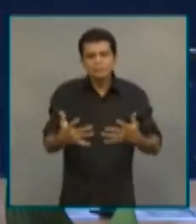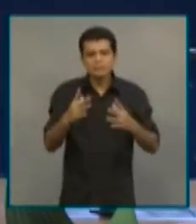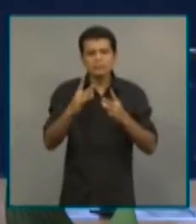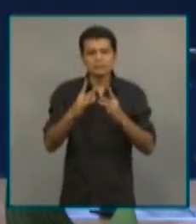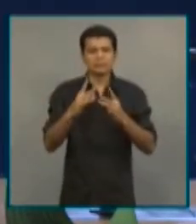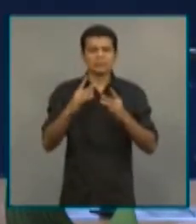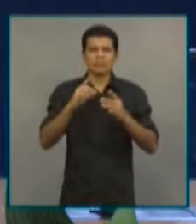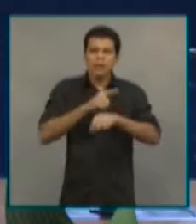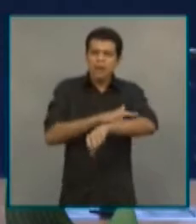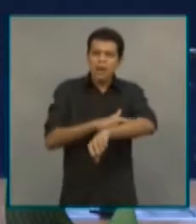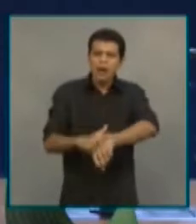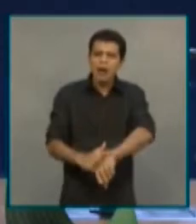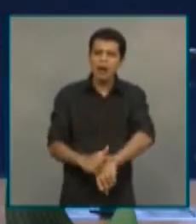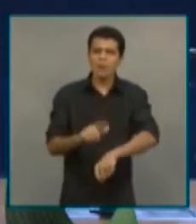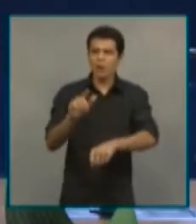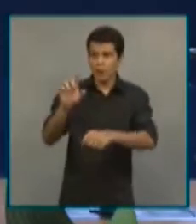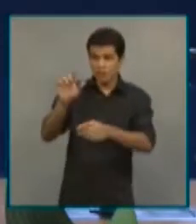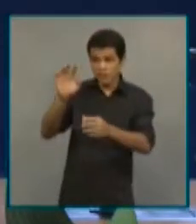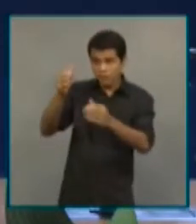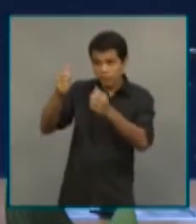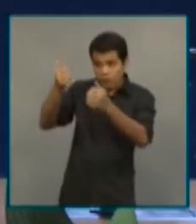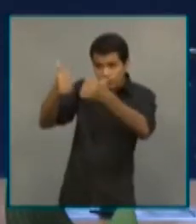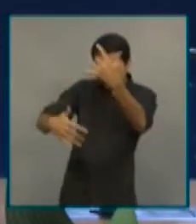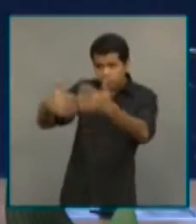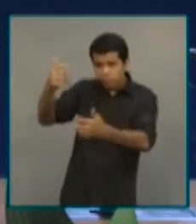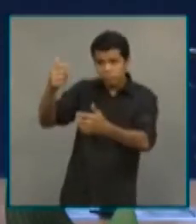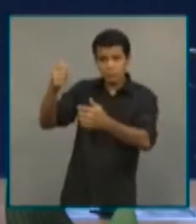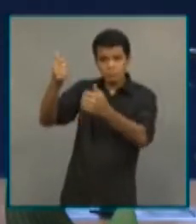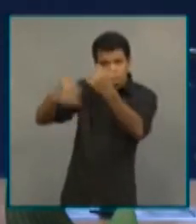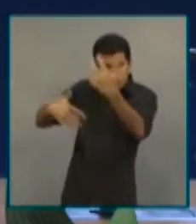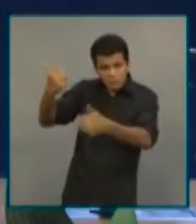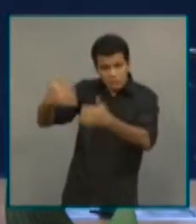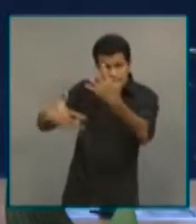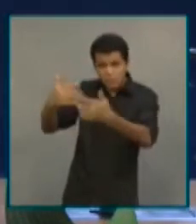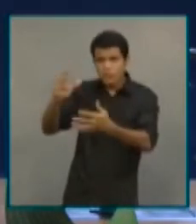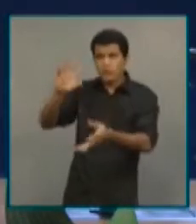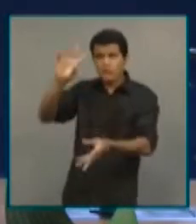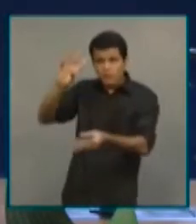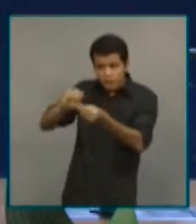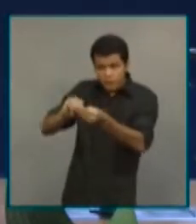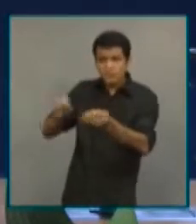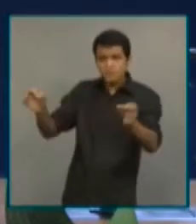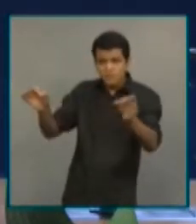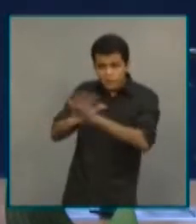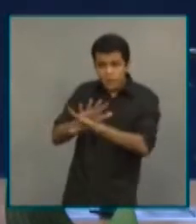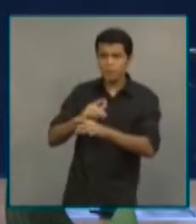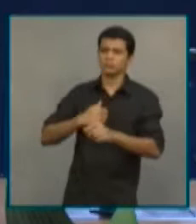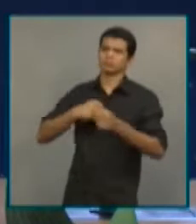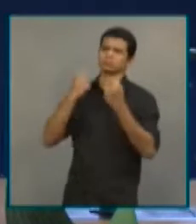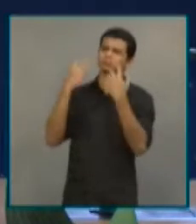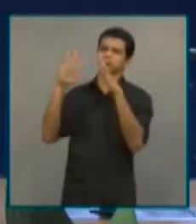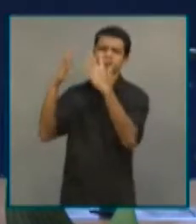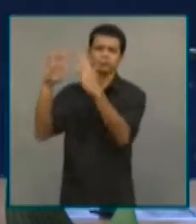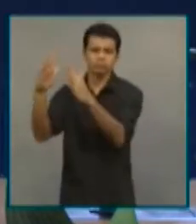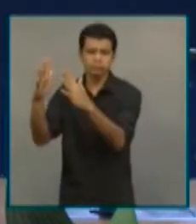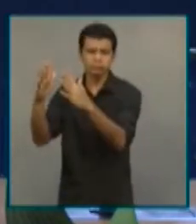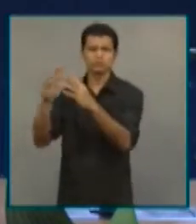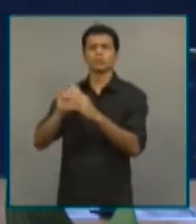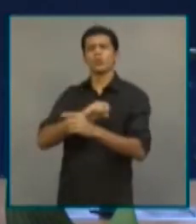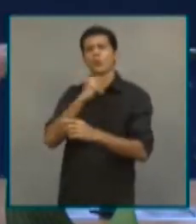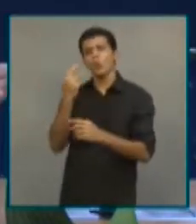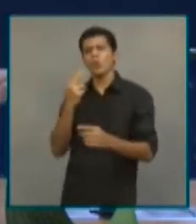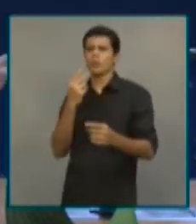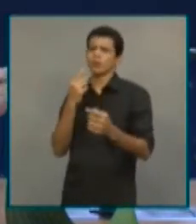fim da fala do candidato. Aquele que, por um acaso, não concordar com aquilo que foi dito pelo candidato, se restringe